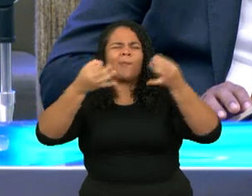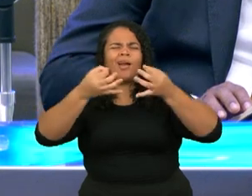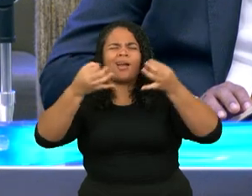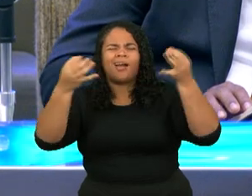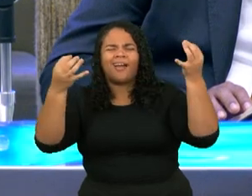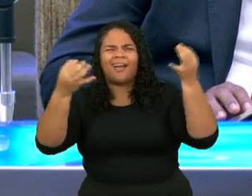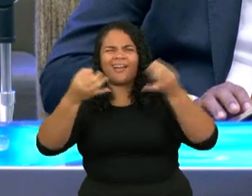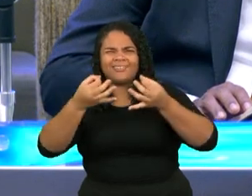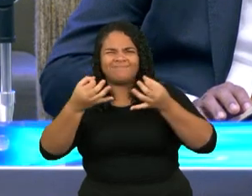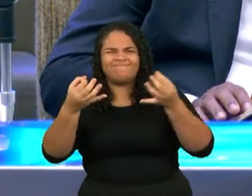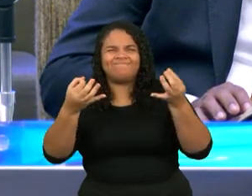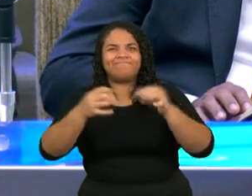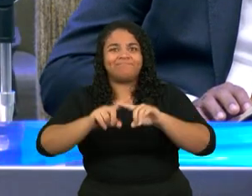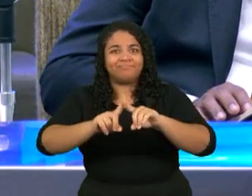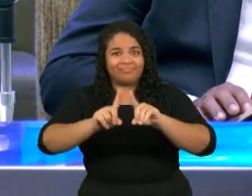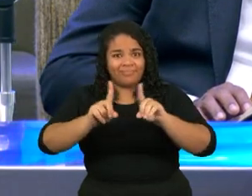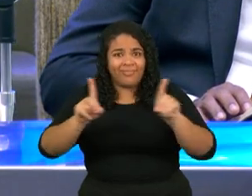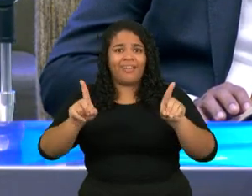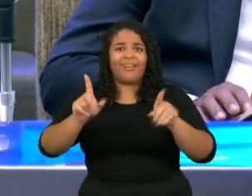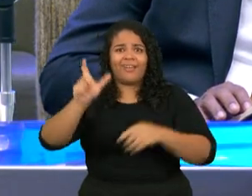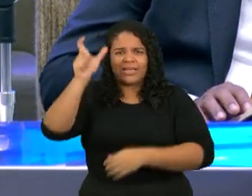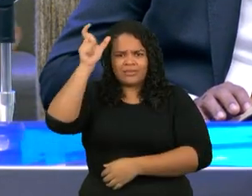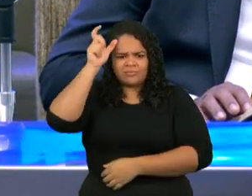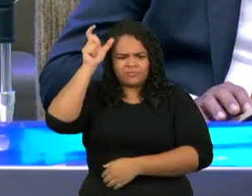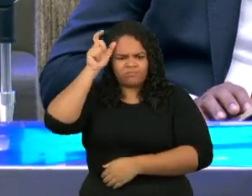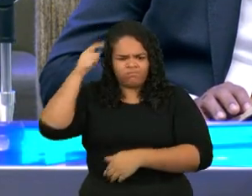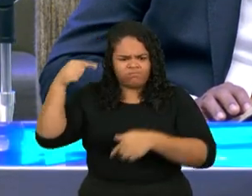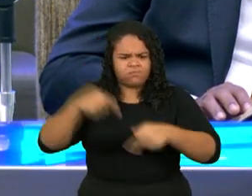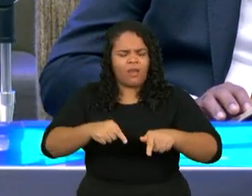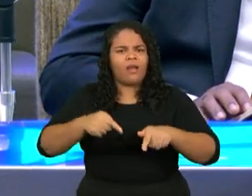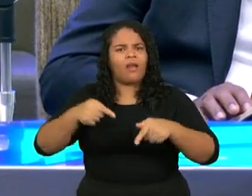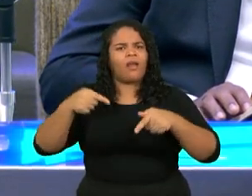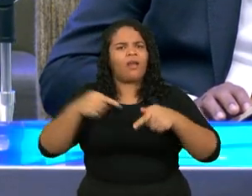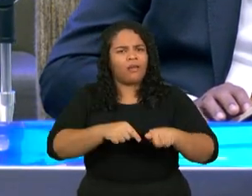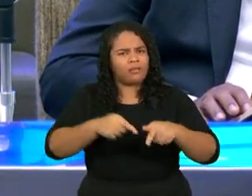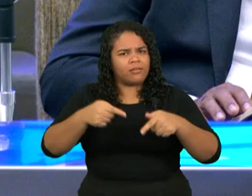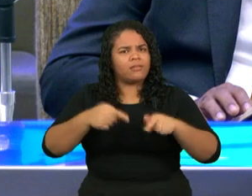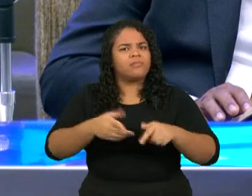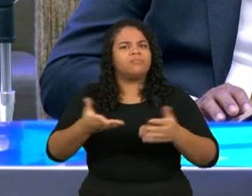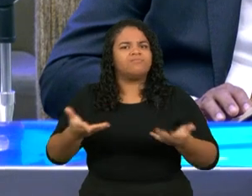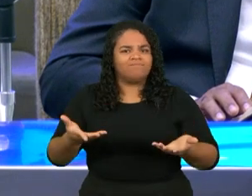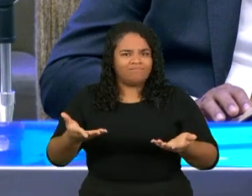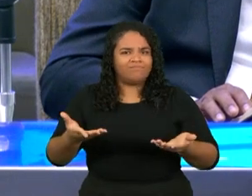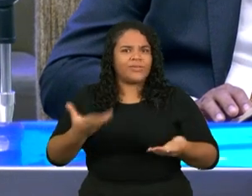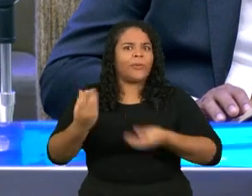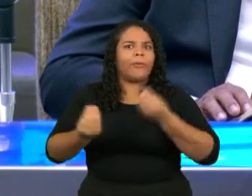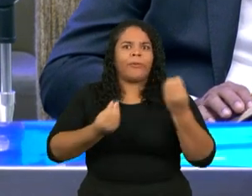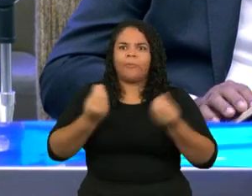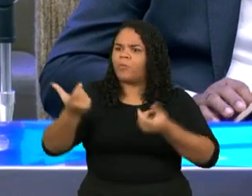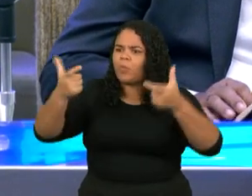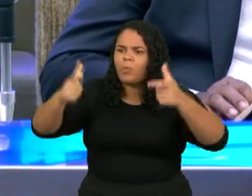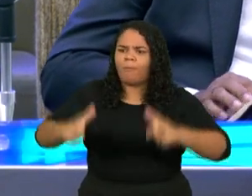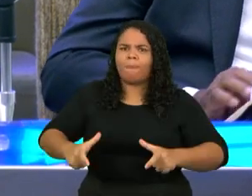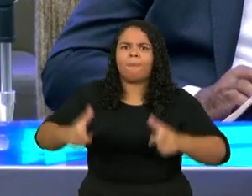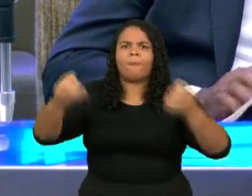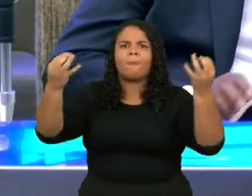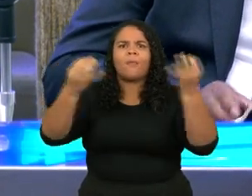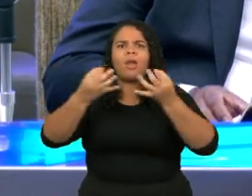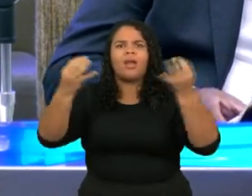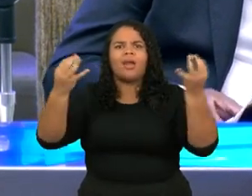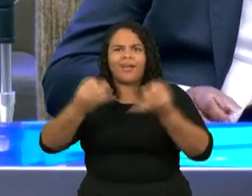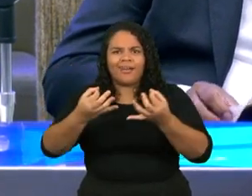havia criado e colocado aquele lugar original onde Deus havia posto e ali mesmo o inimigo